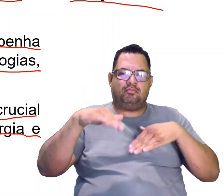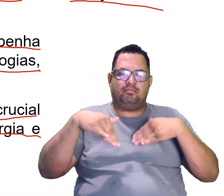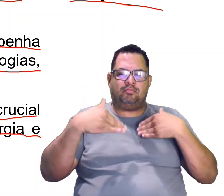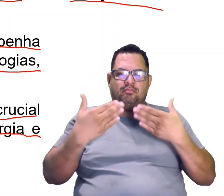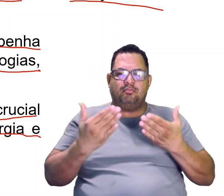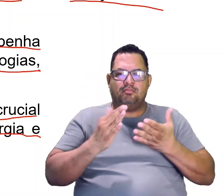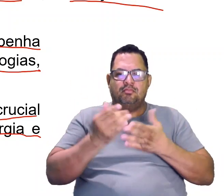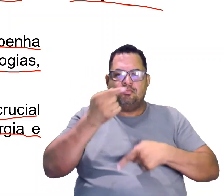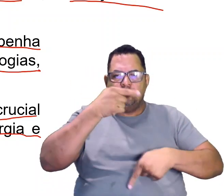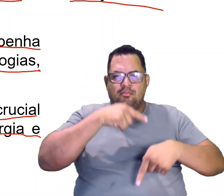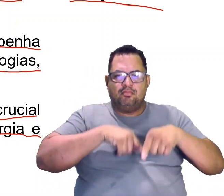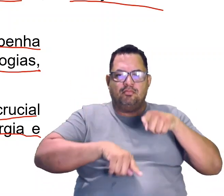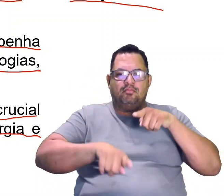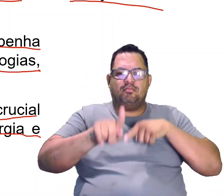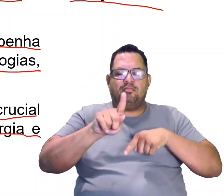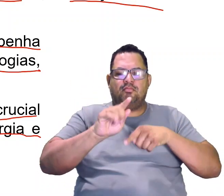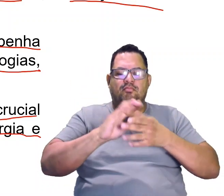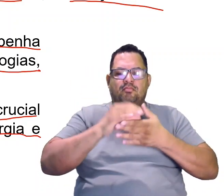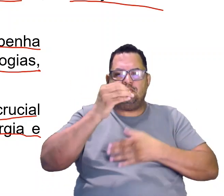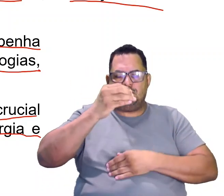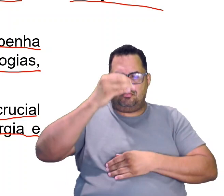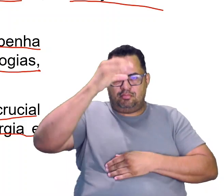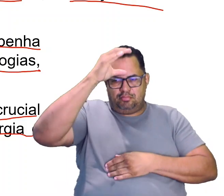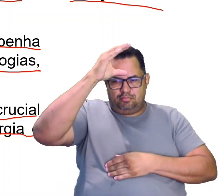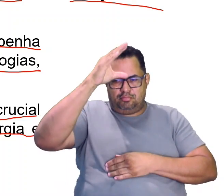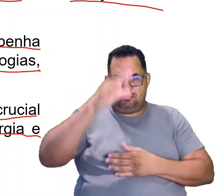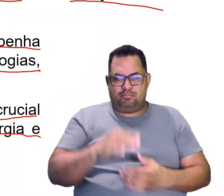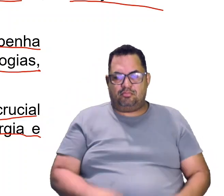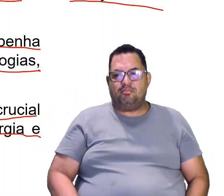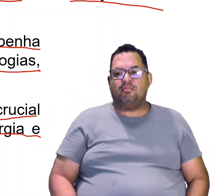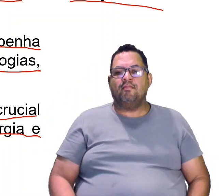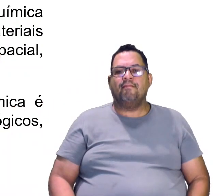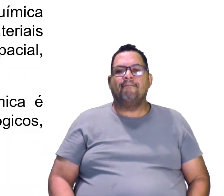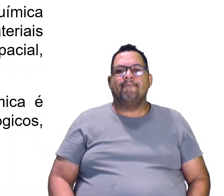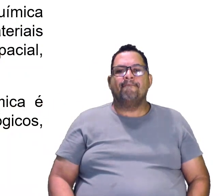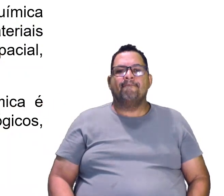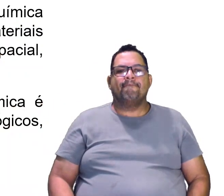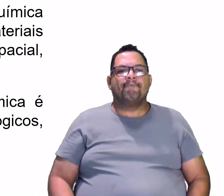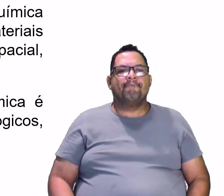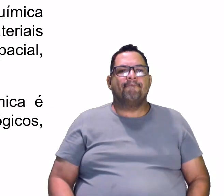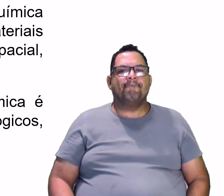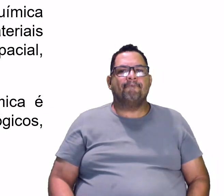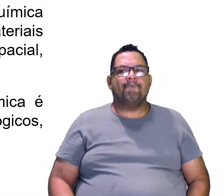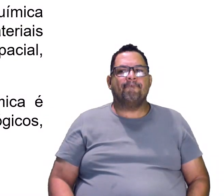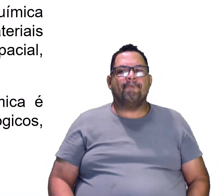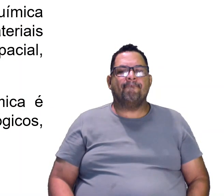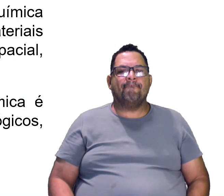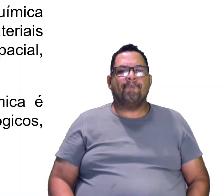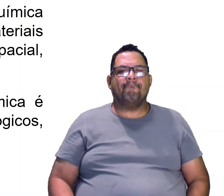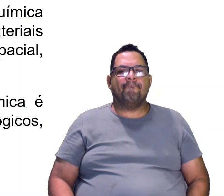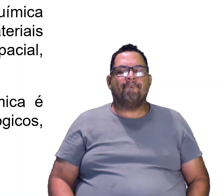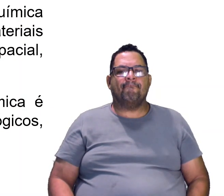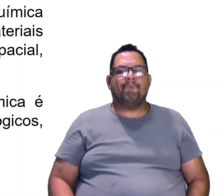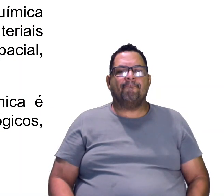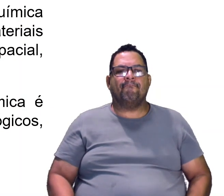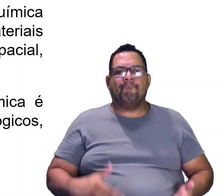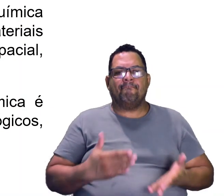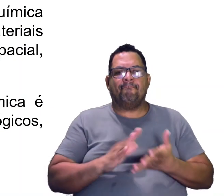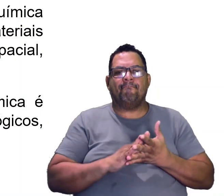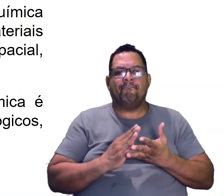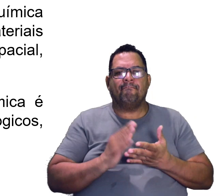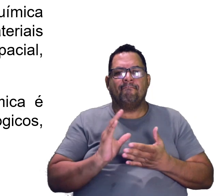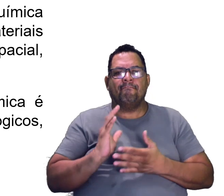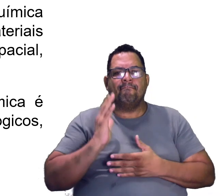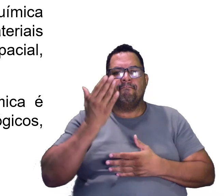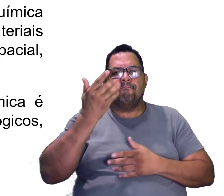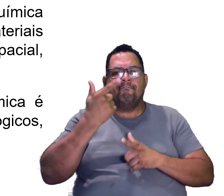nós crescemos em conhecimento. Tá joia? E aí, com relação à